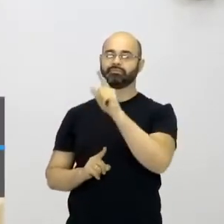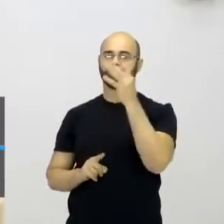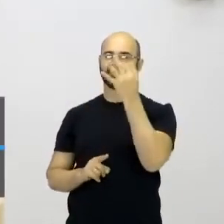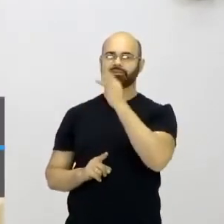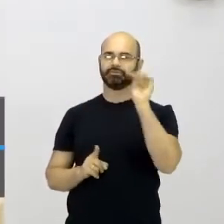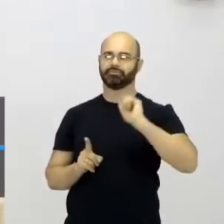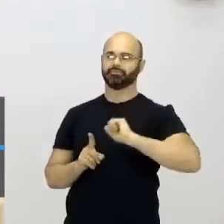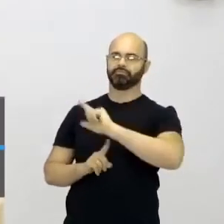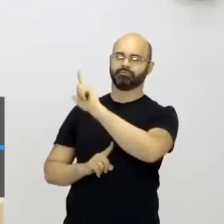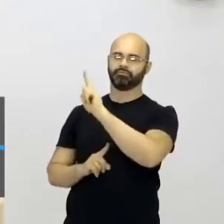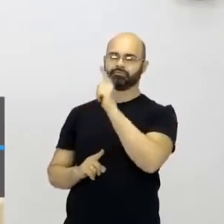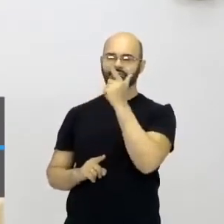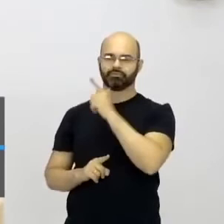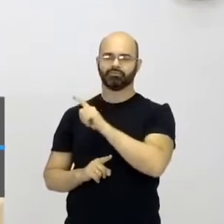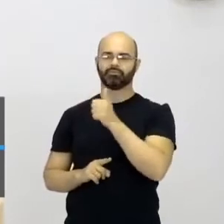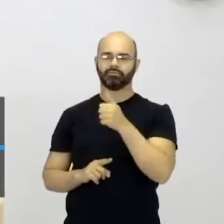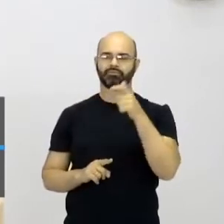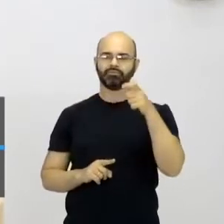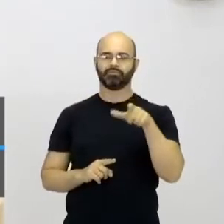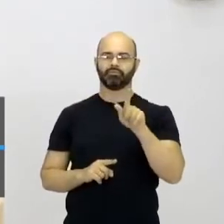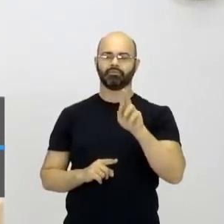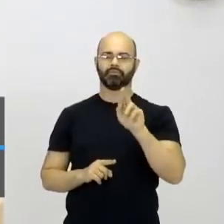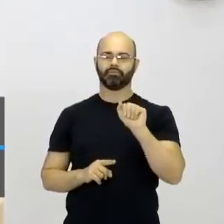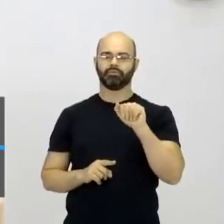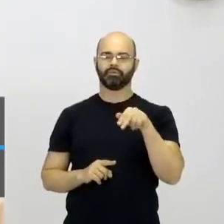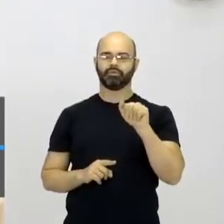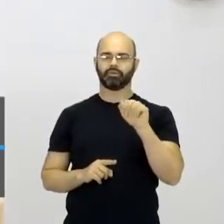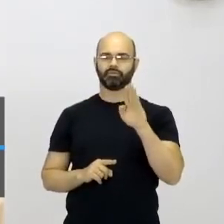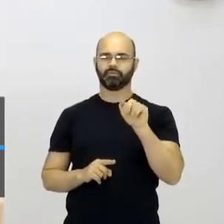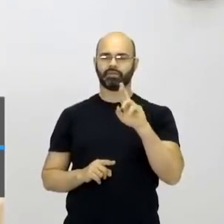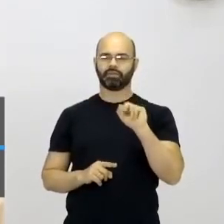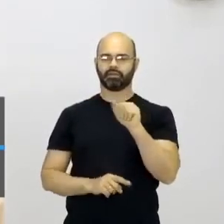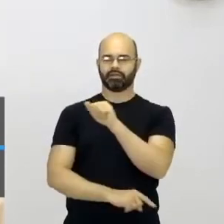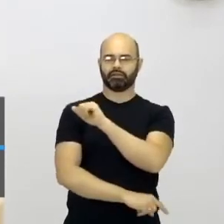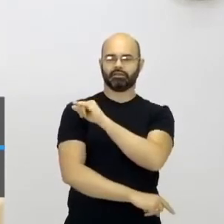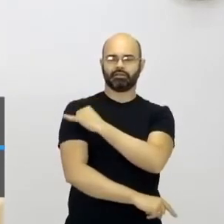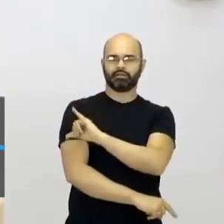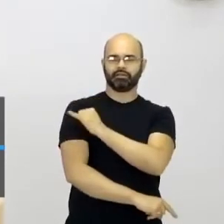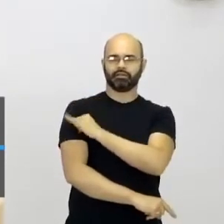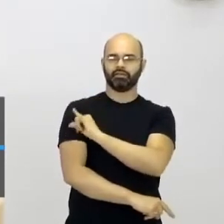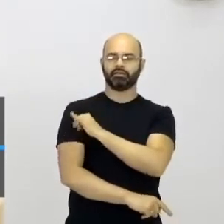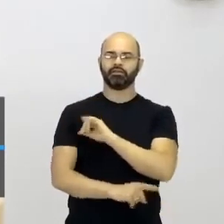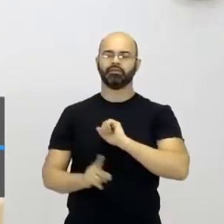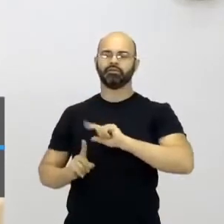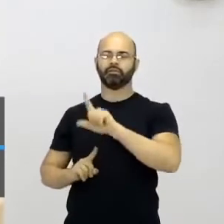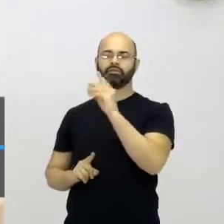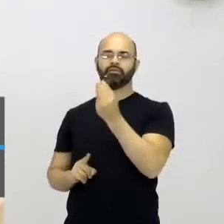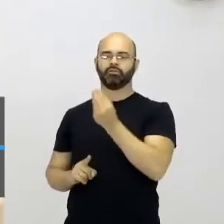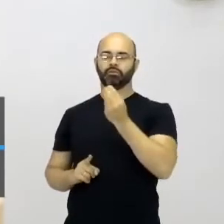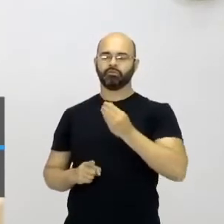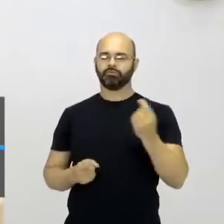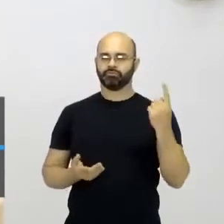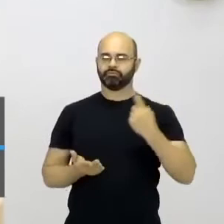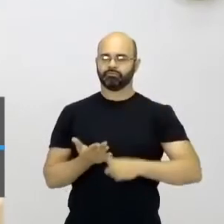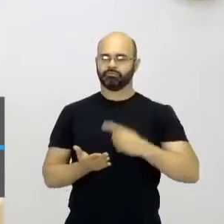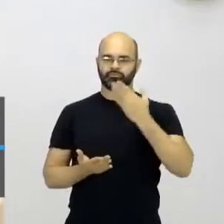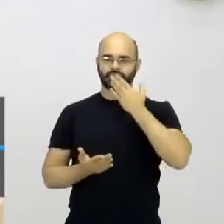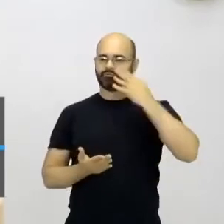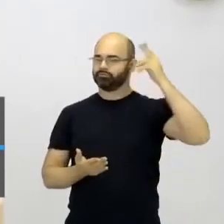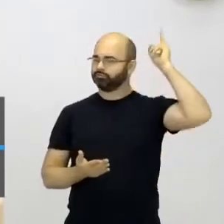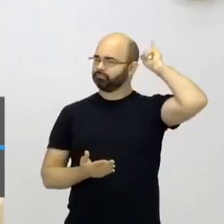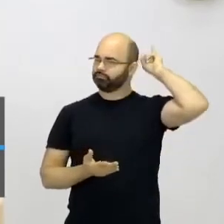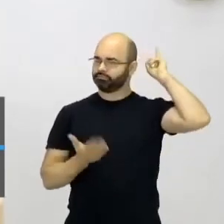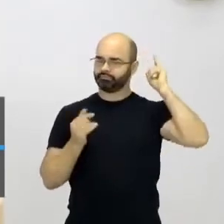os franceses da Baía de Guanabara, lá do Rio de Janeiro. E como que ele faz isso? Ele entra em acordo com indígenas que